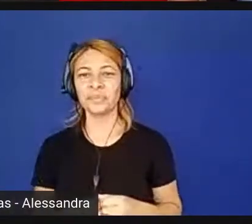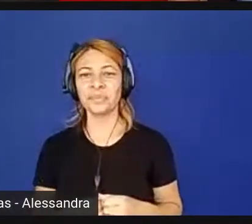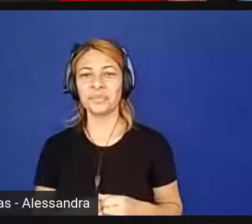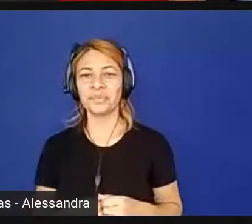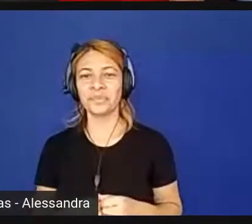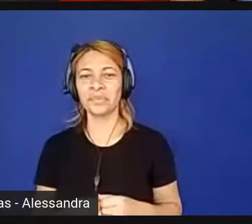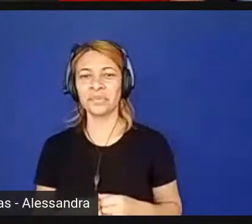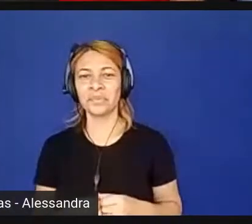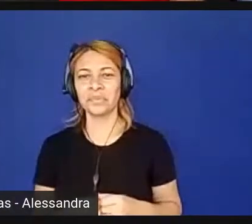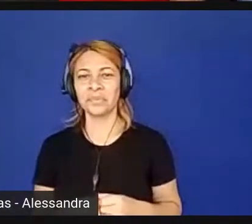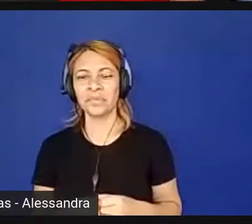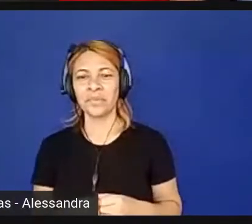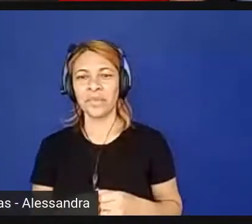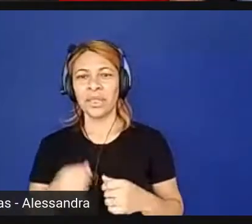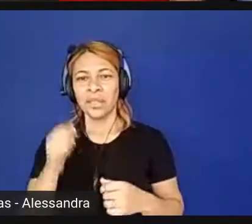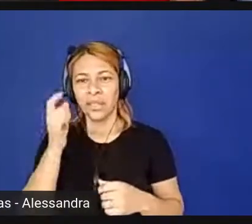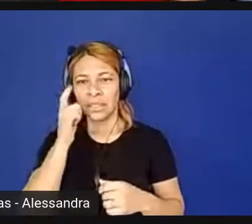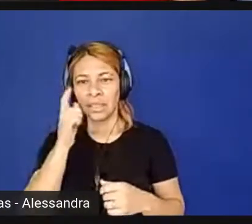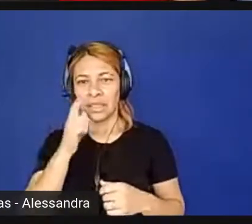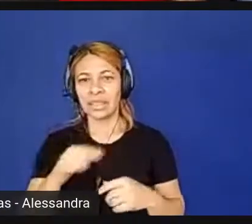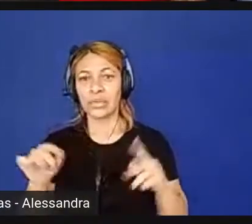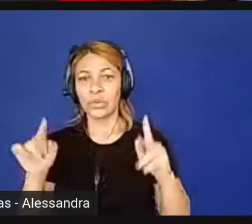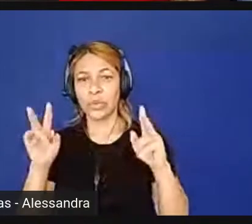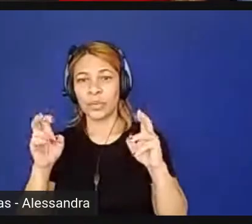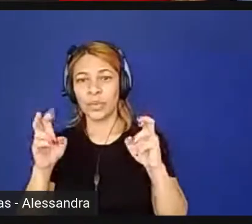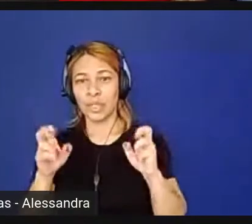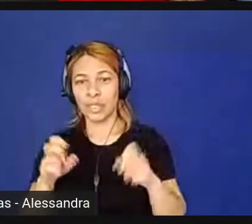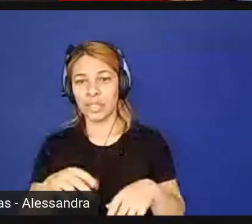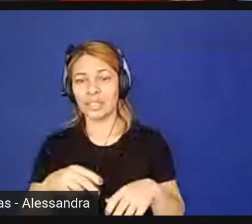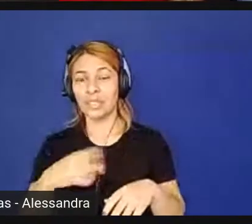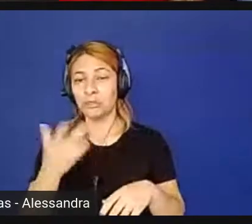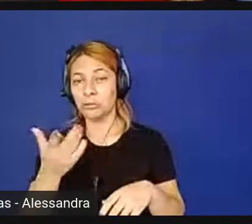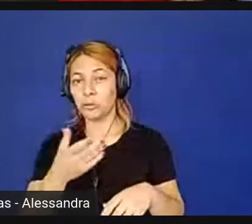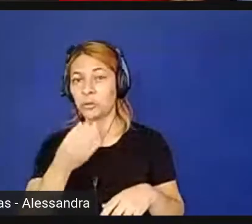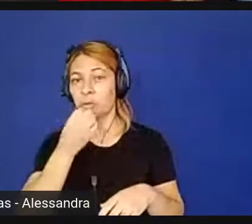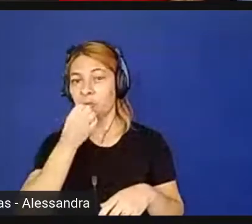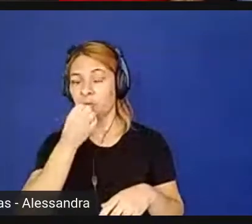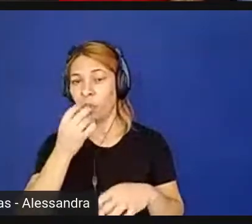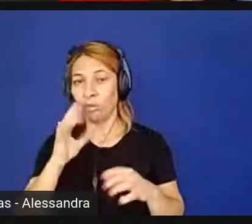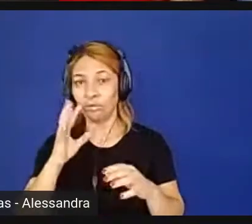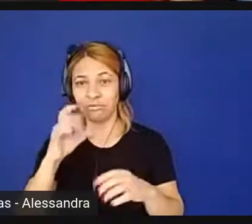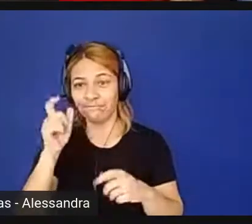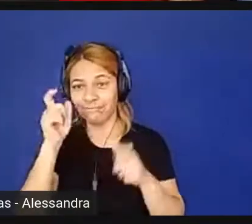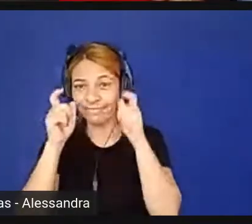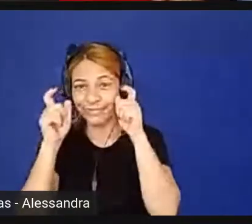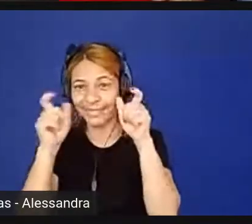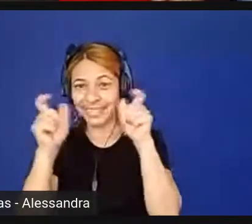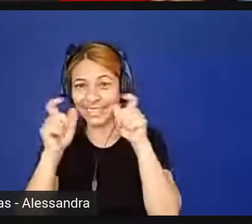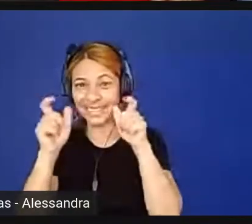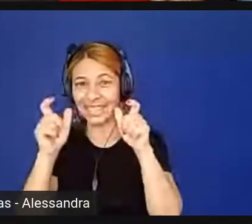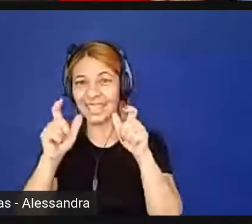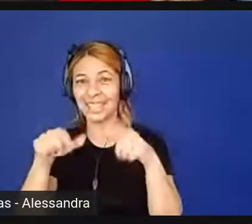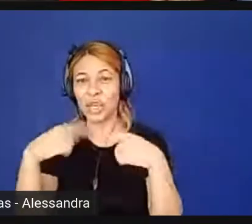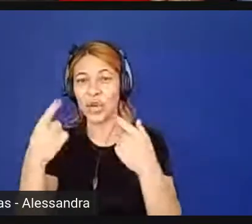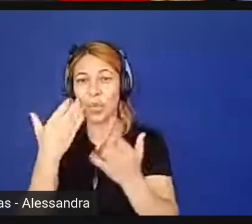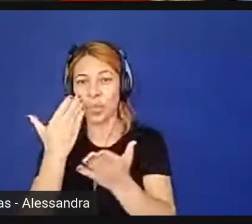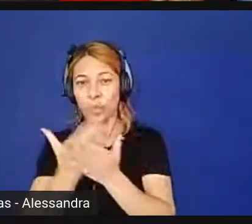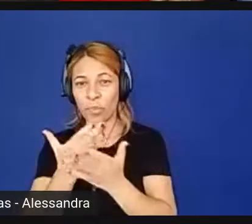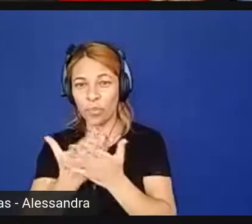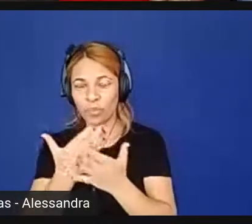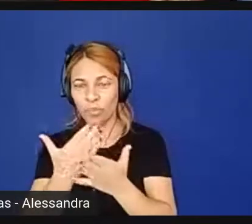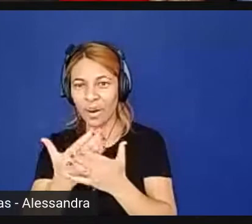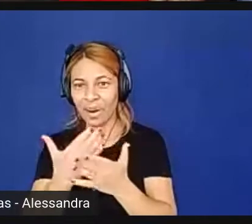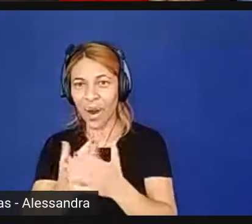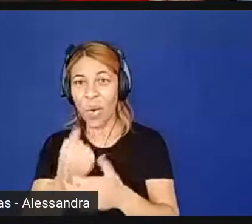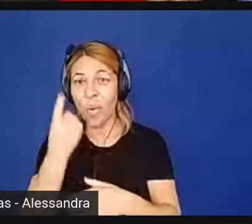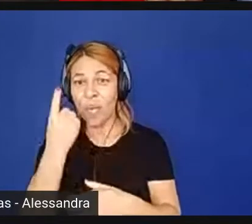Interessante. Gente, o assunto para mim, também, é totalmente fascinante. Eu vi, é uma aula, né? Já estamos com 1 hora e 13